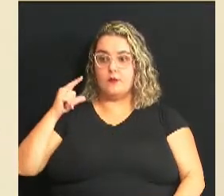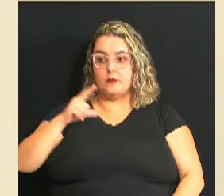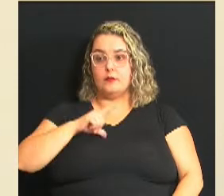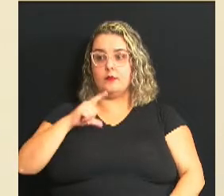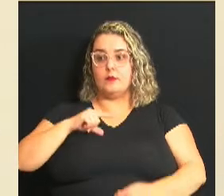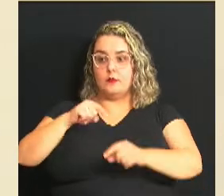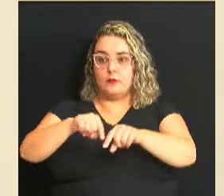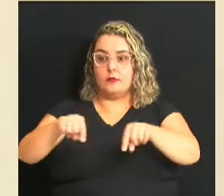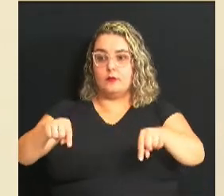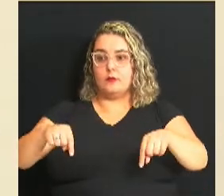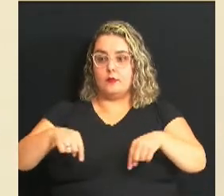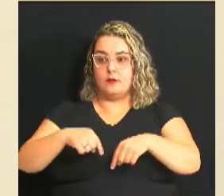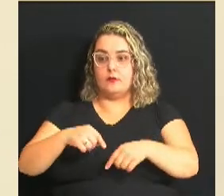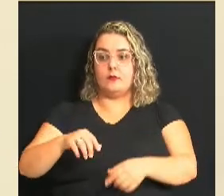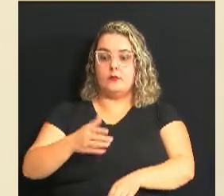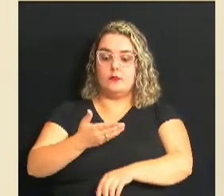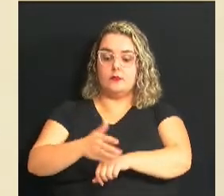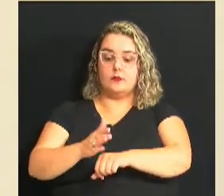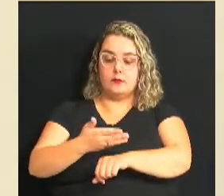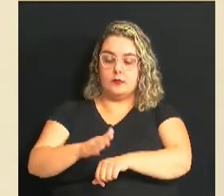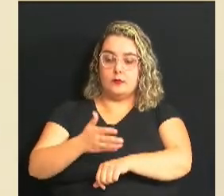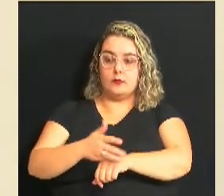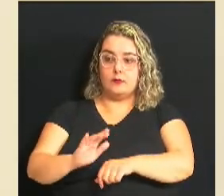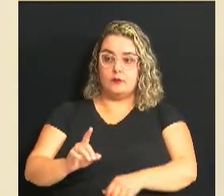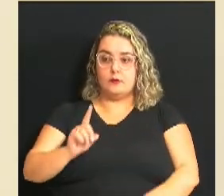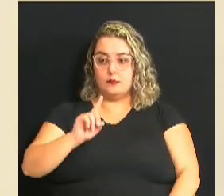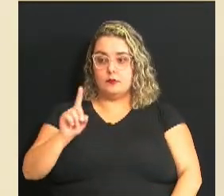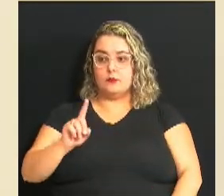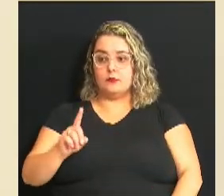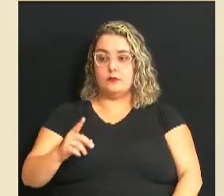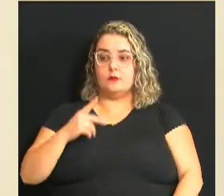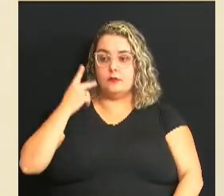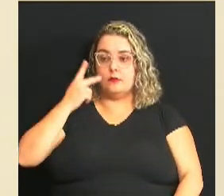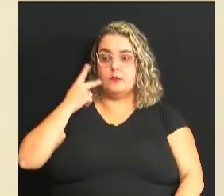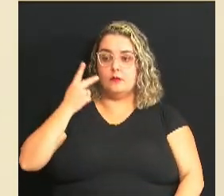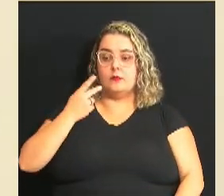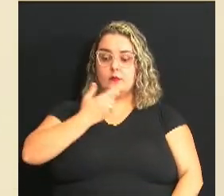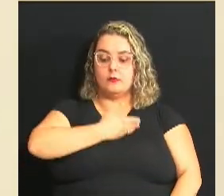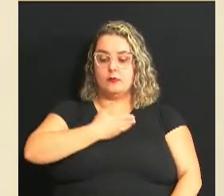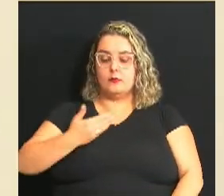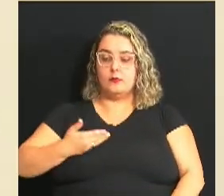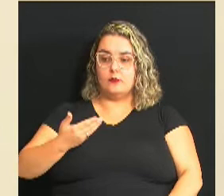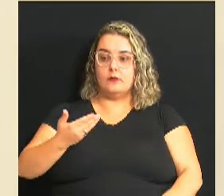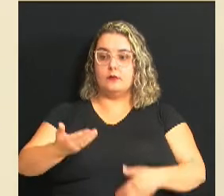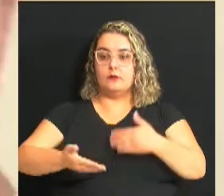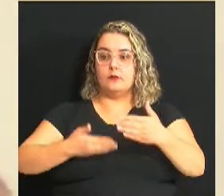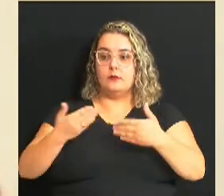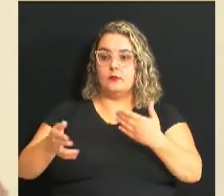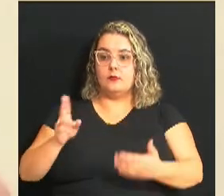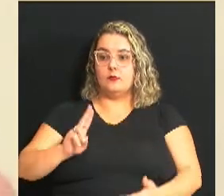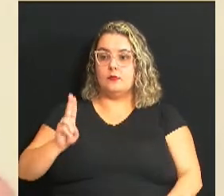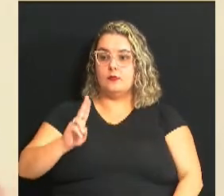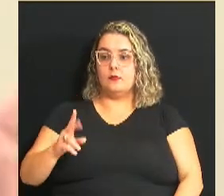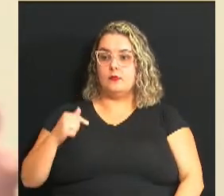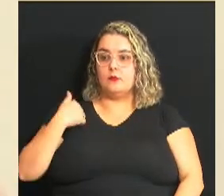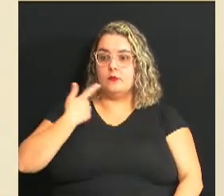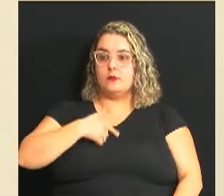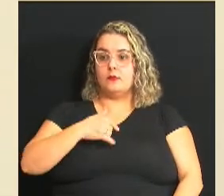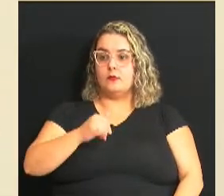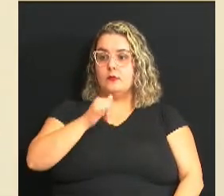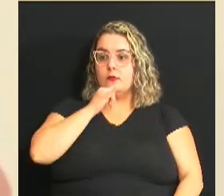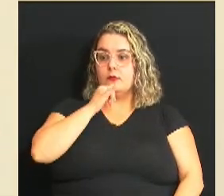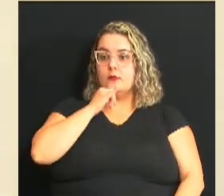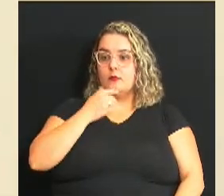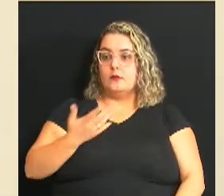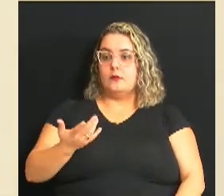também, que não necessariamente há uma política de articulação para uso, né? Nós, por exemplo, lá, eventos